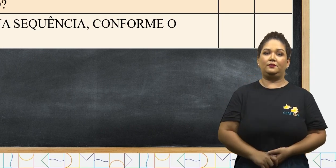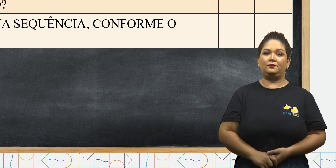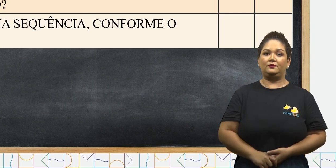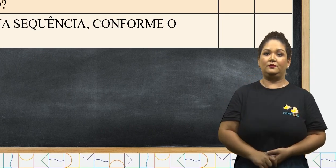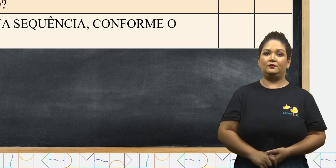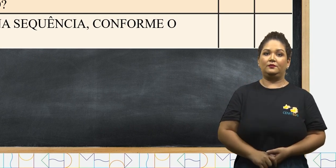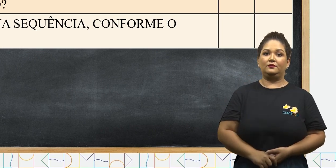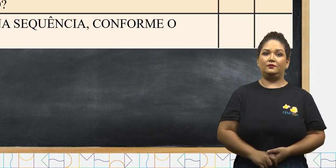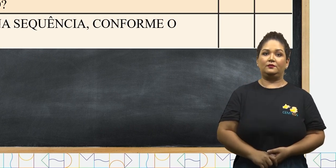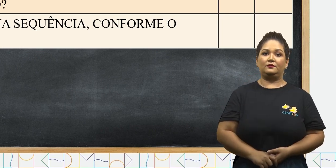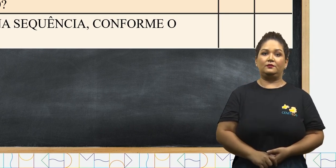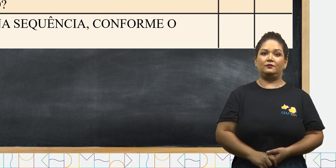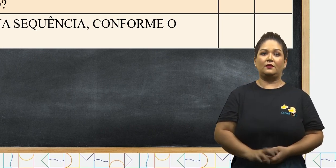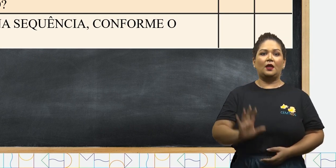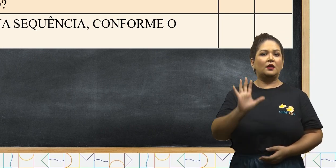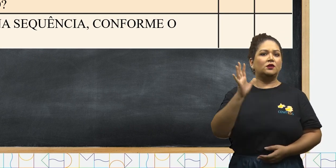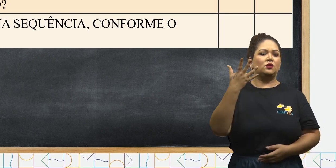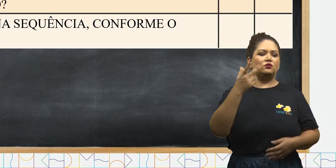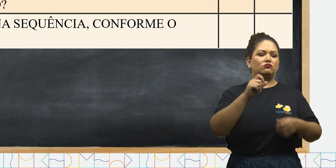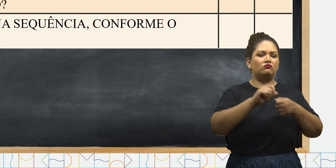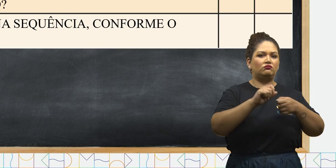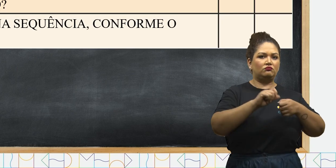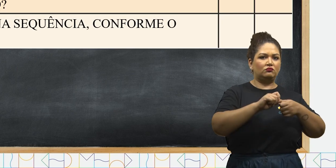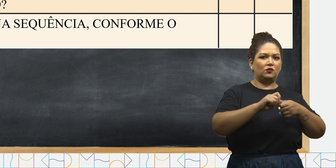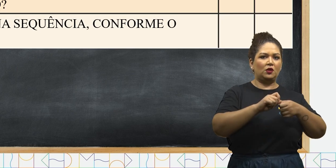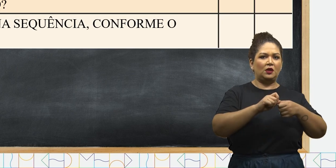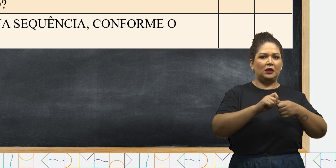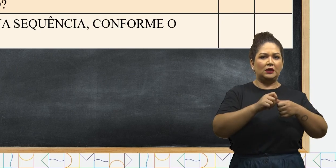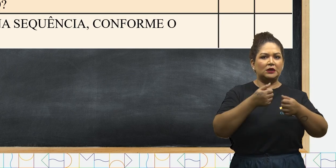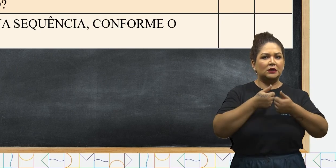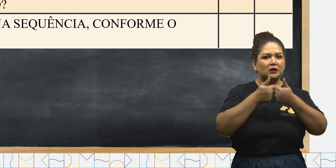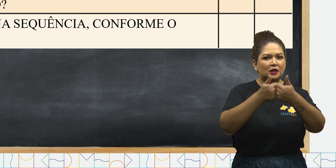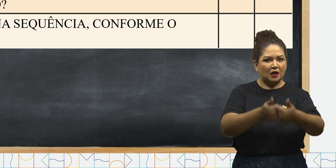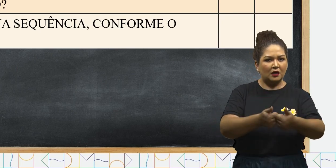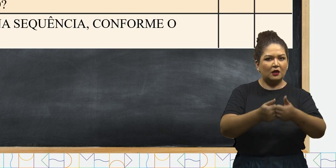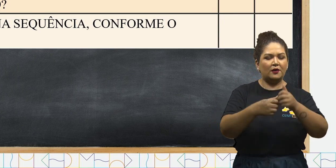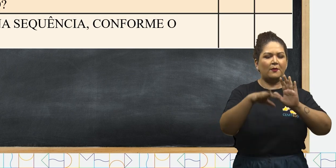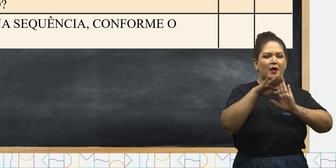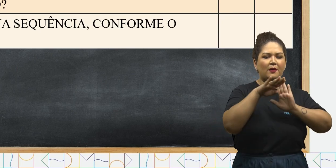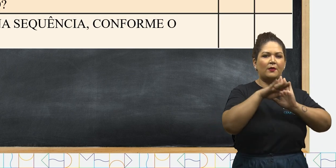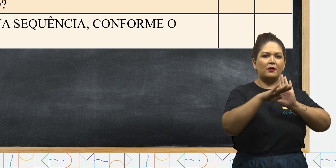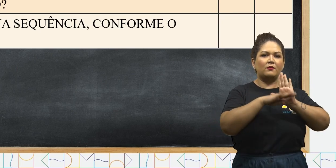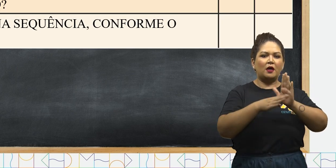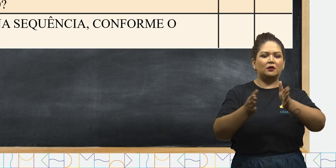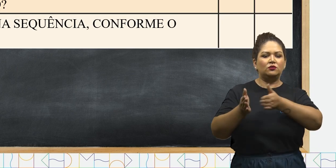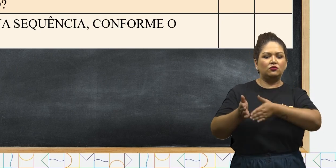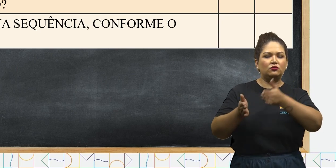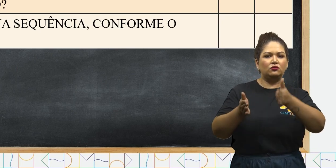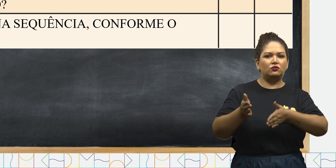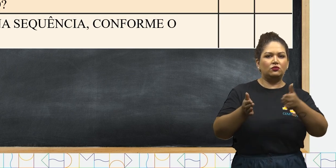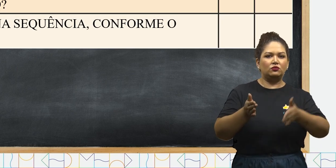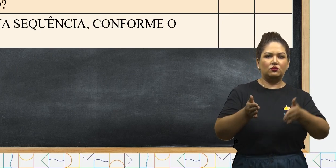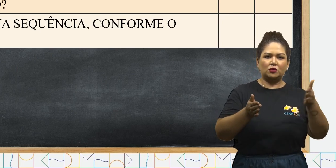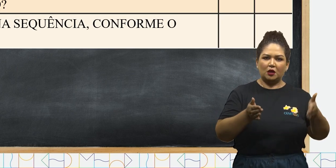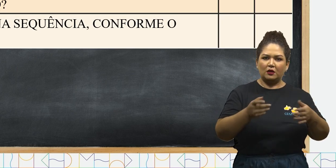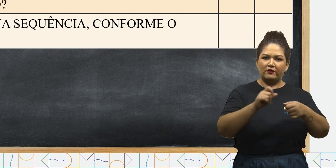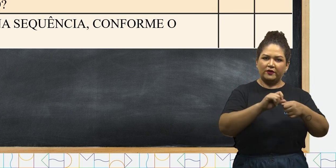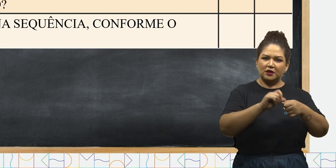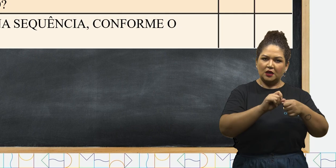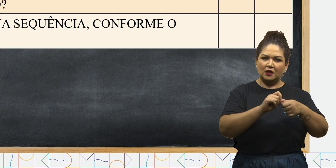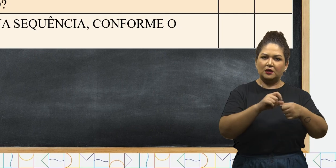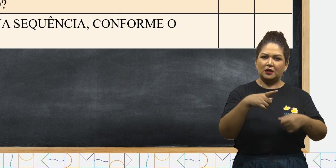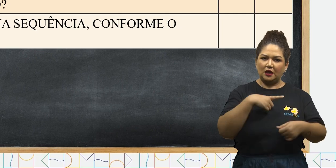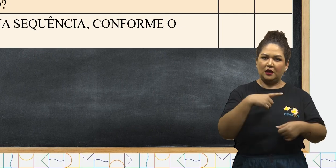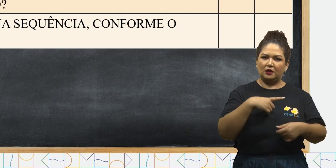é: as ações estão na sequência conforme o modo de fazer? Os verbos